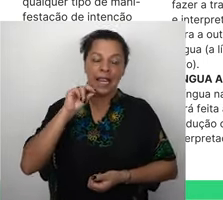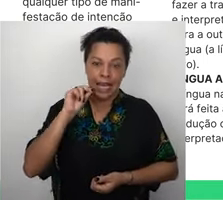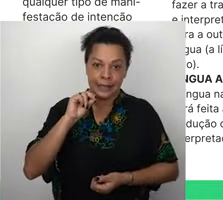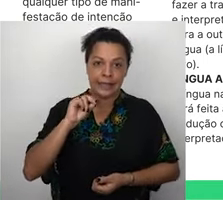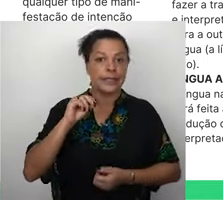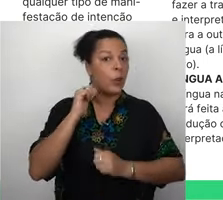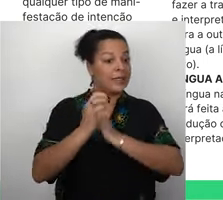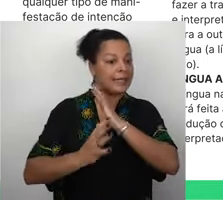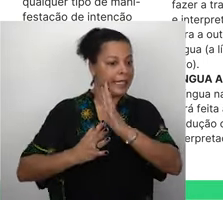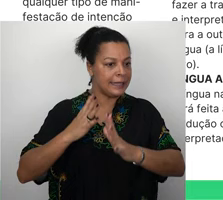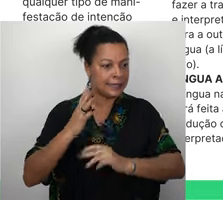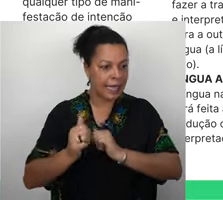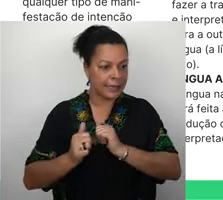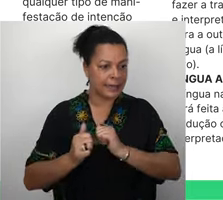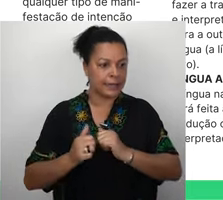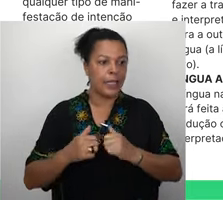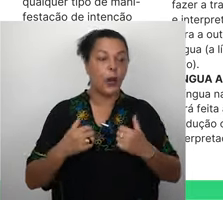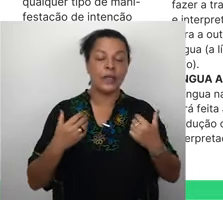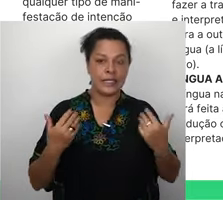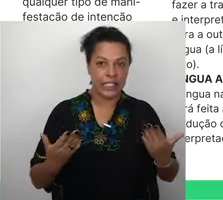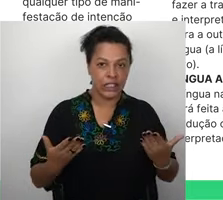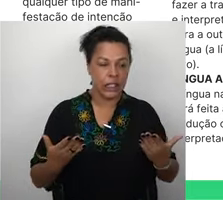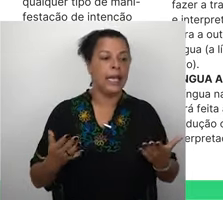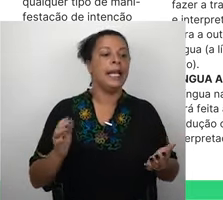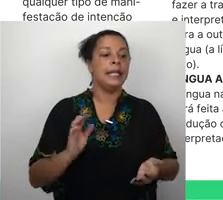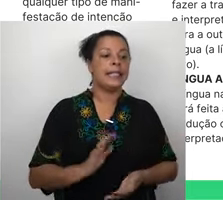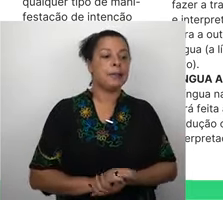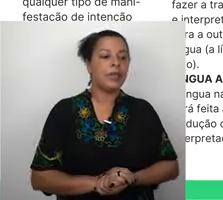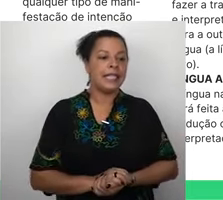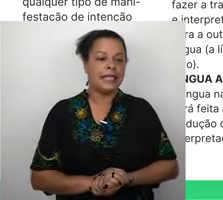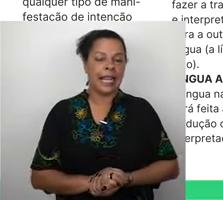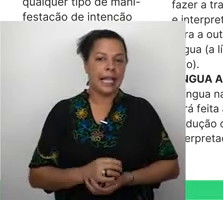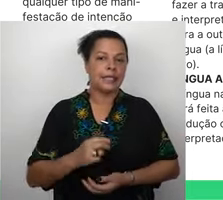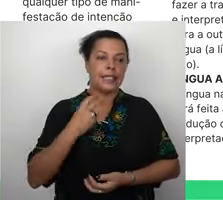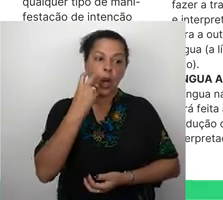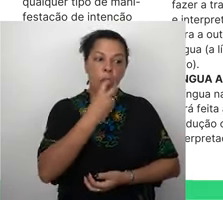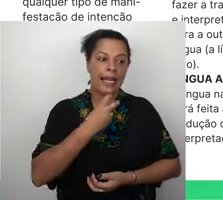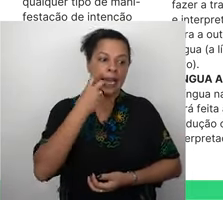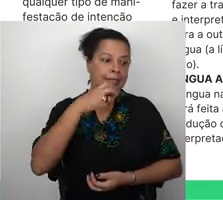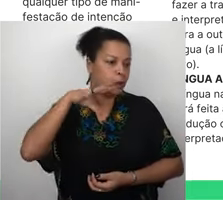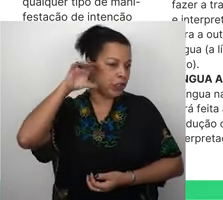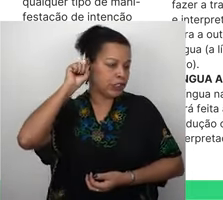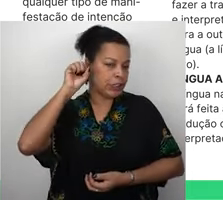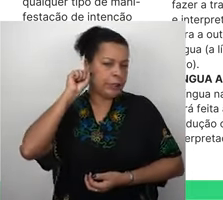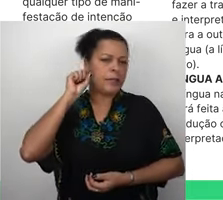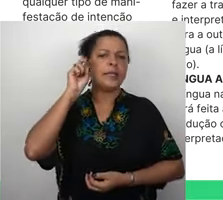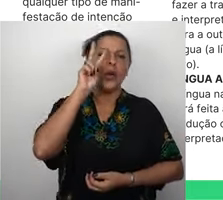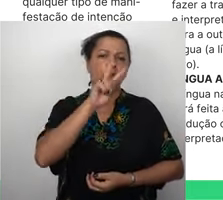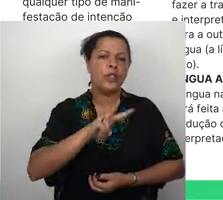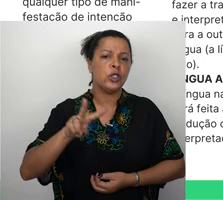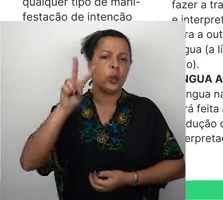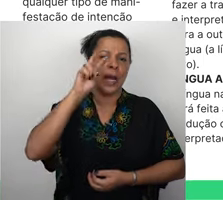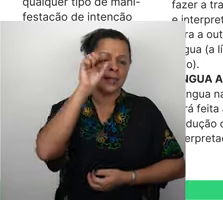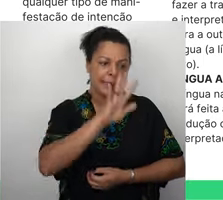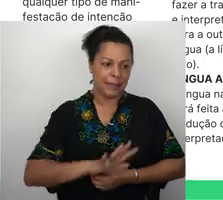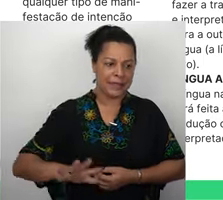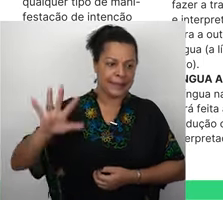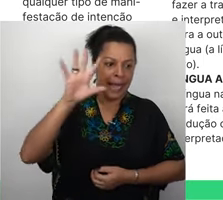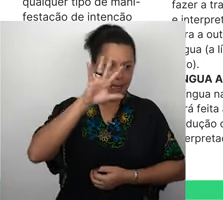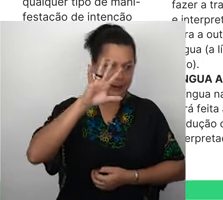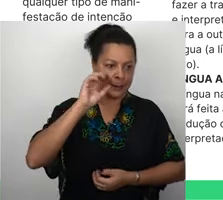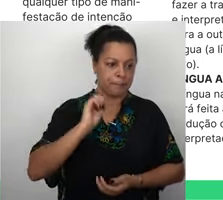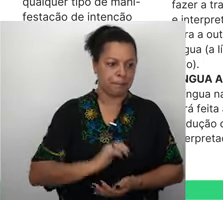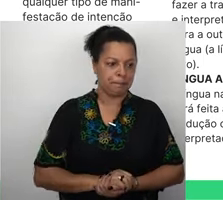as línguas faladas ou sinalizadas, ou seja, nas modalidades orais auditivas ou